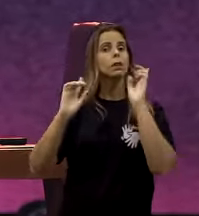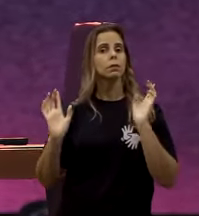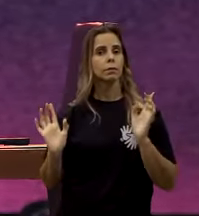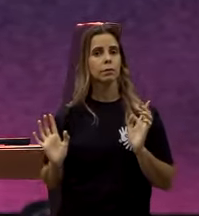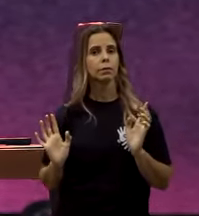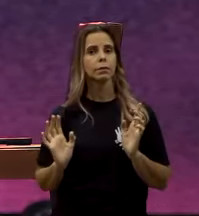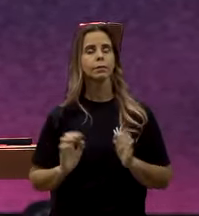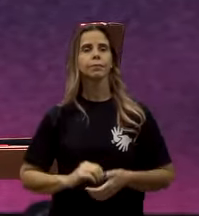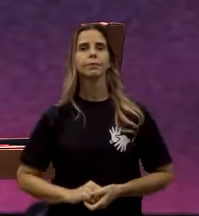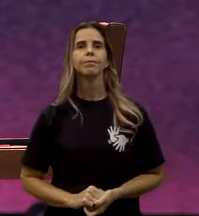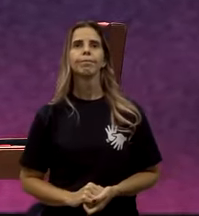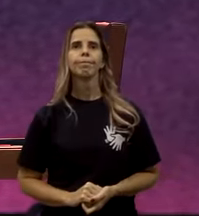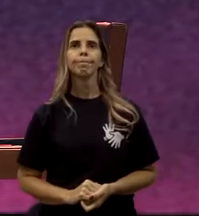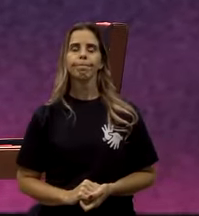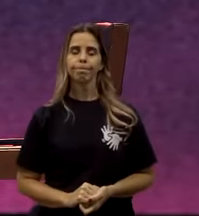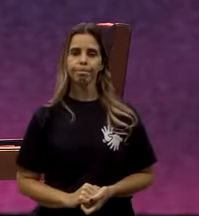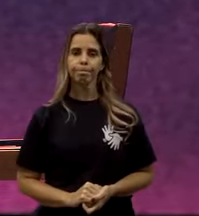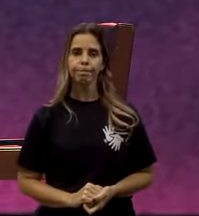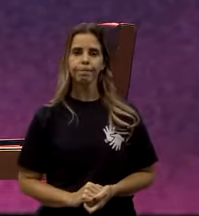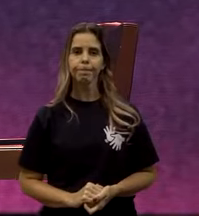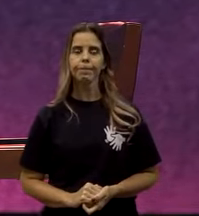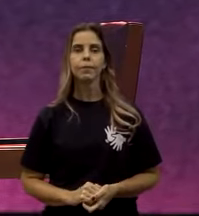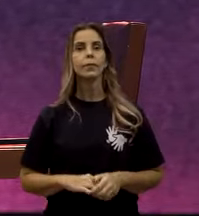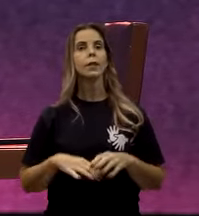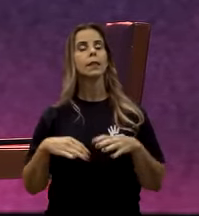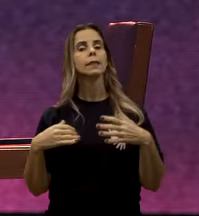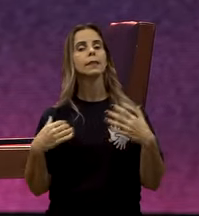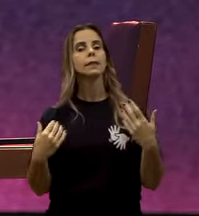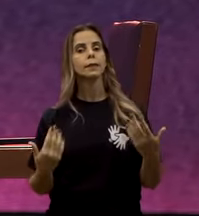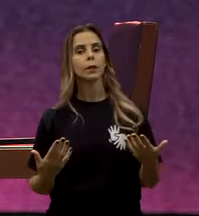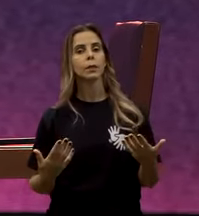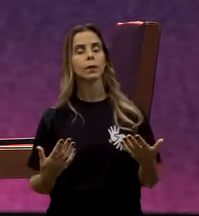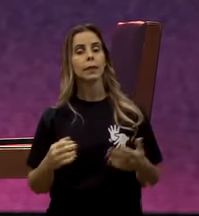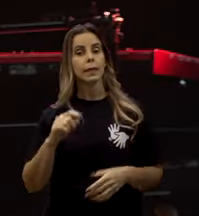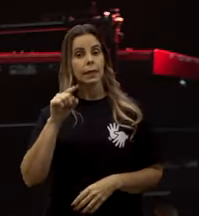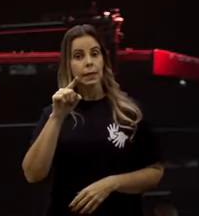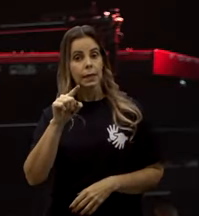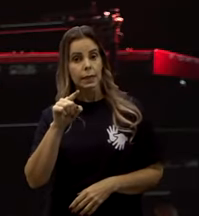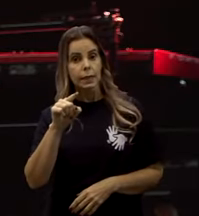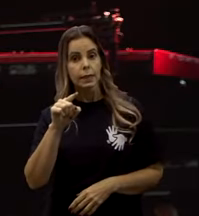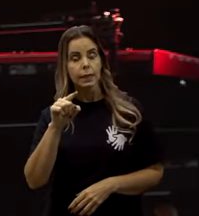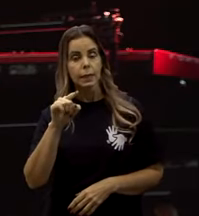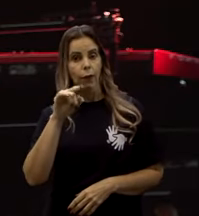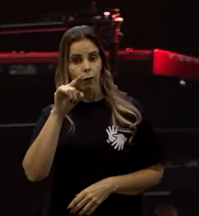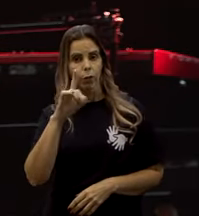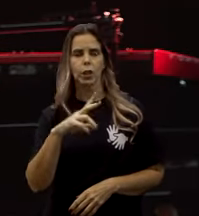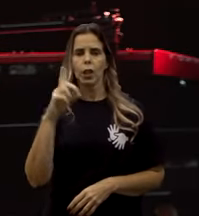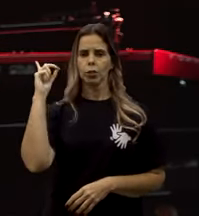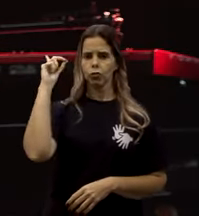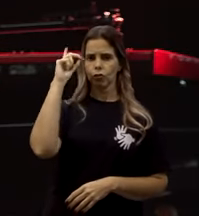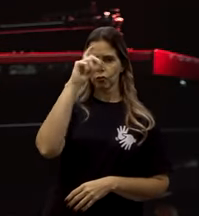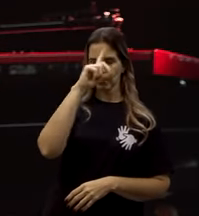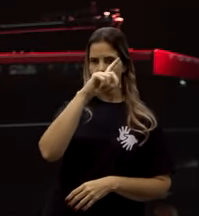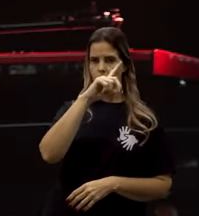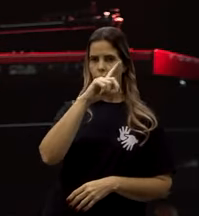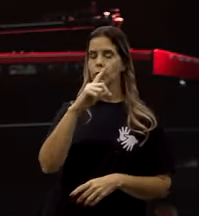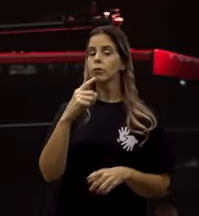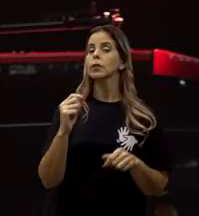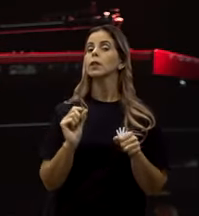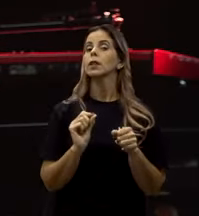então a fato é o seguinte se você tem dificuldade de fazer escolhas